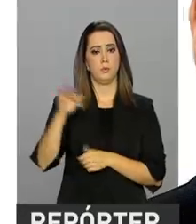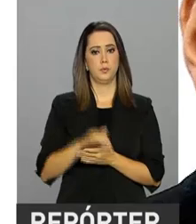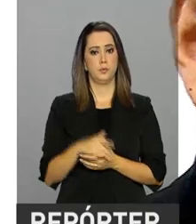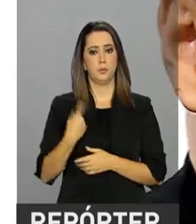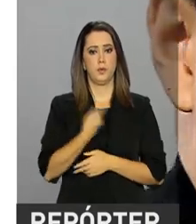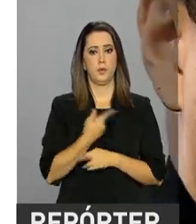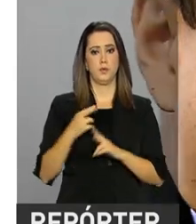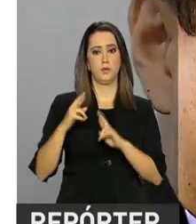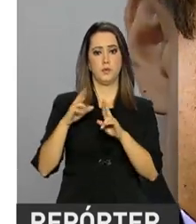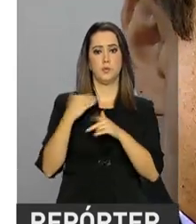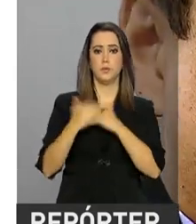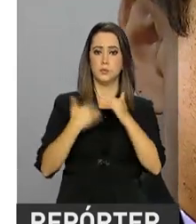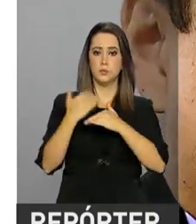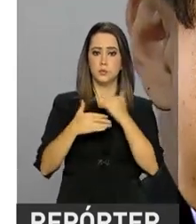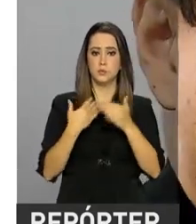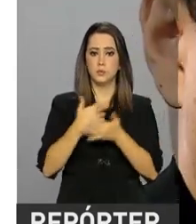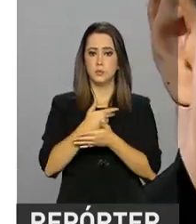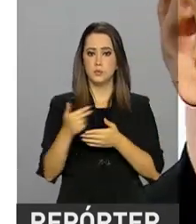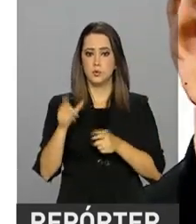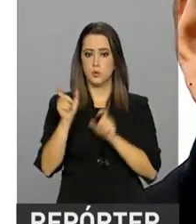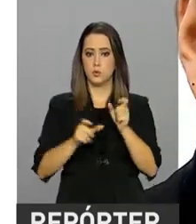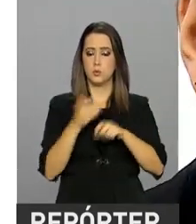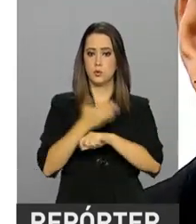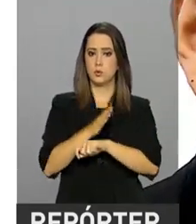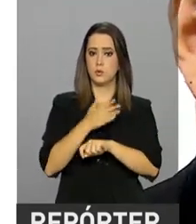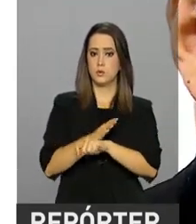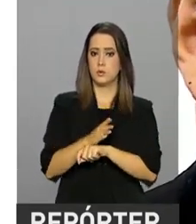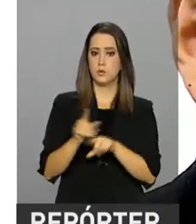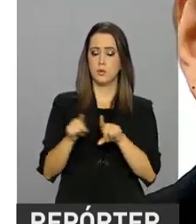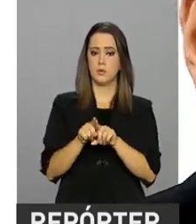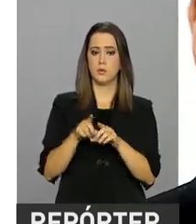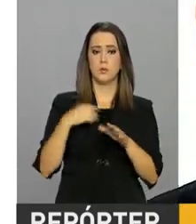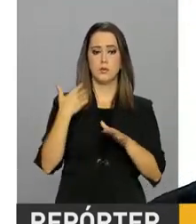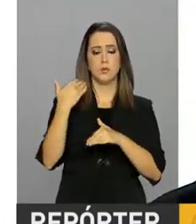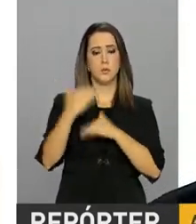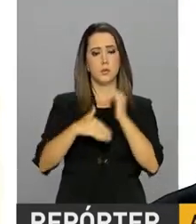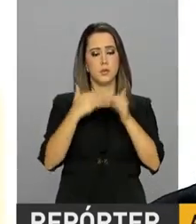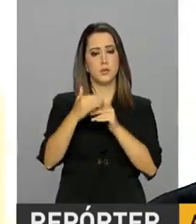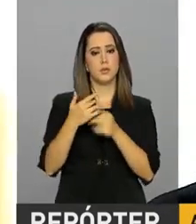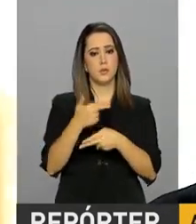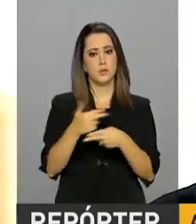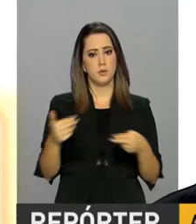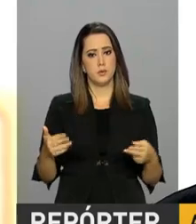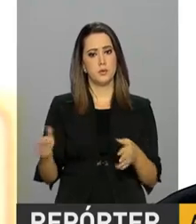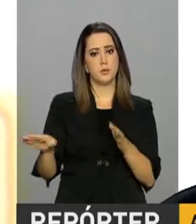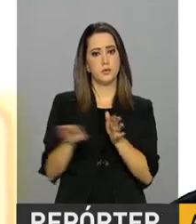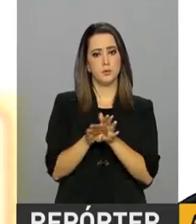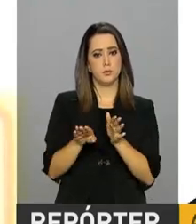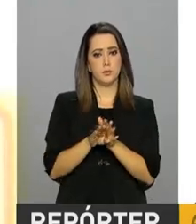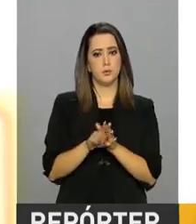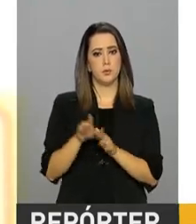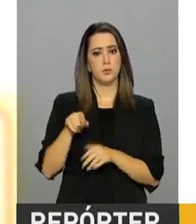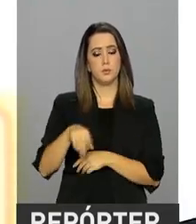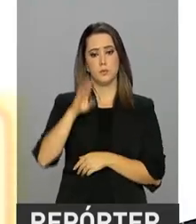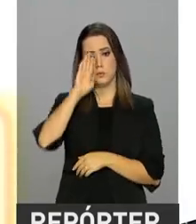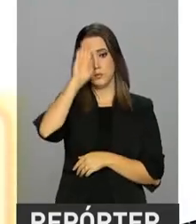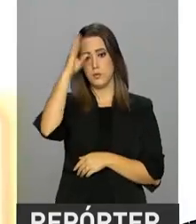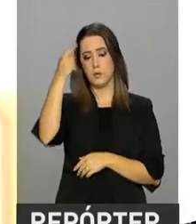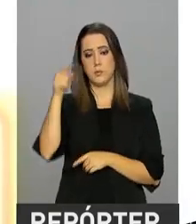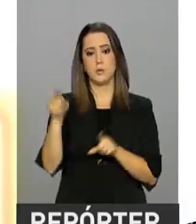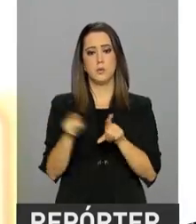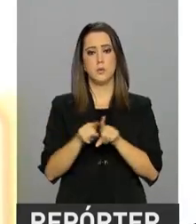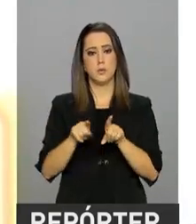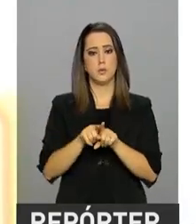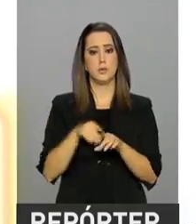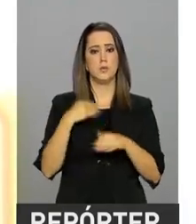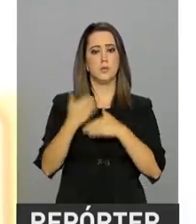nossa expectativa é aumentar o volume de jovens capacitados aumentar o volume de equipamentos que chegam e principalmente aumentar também